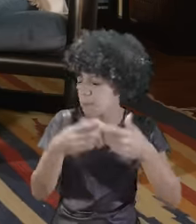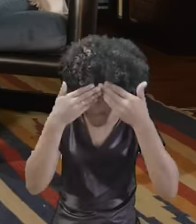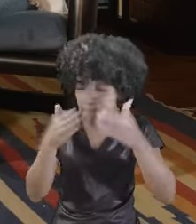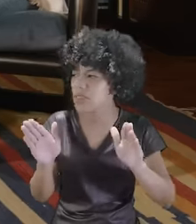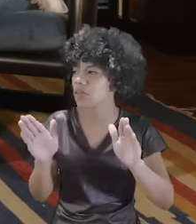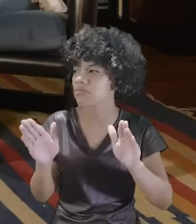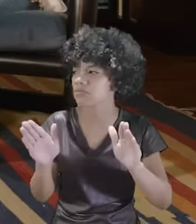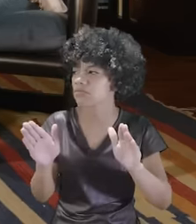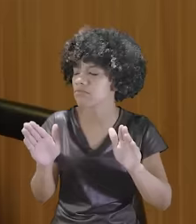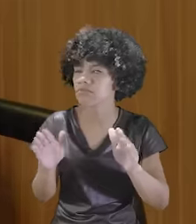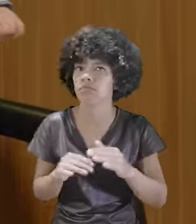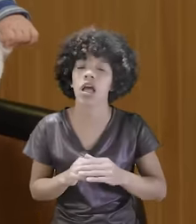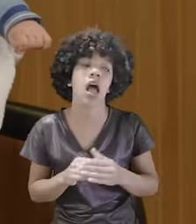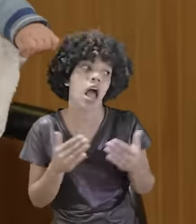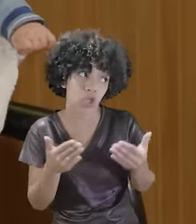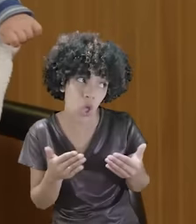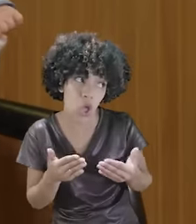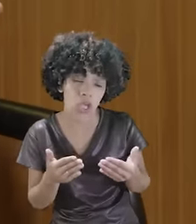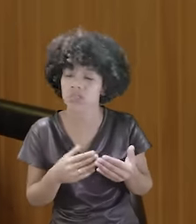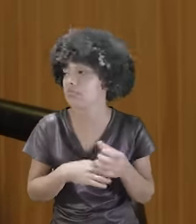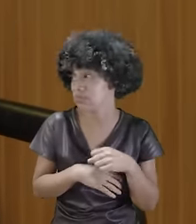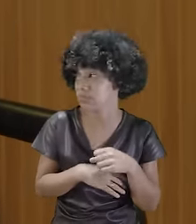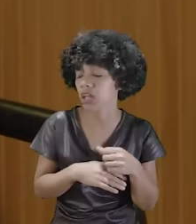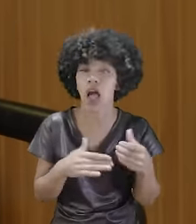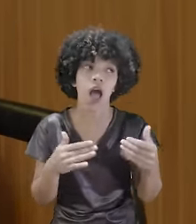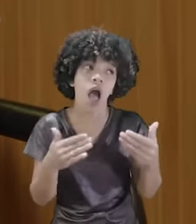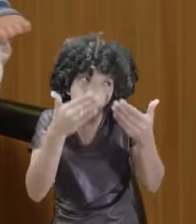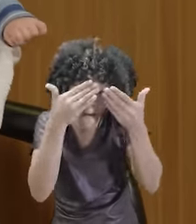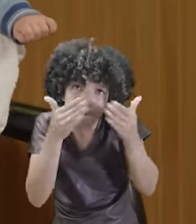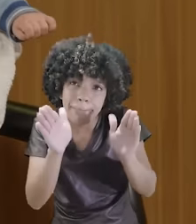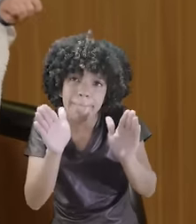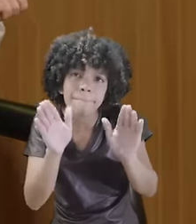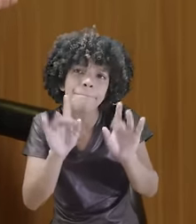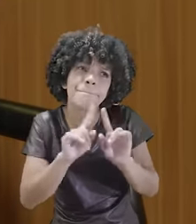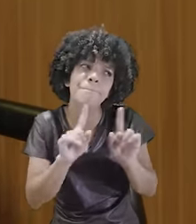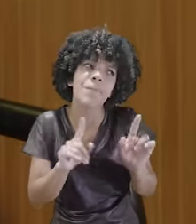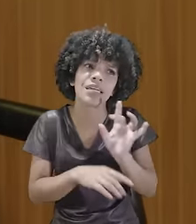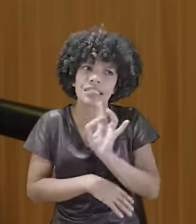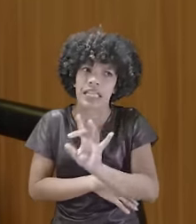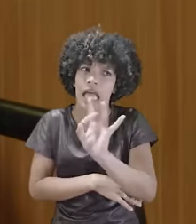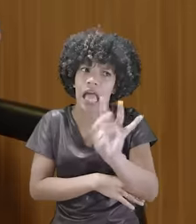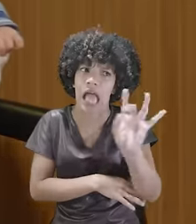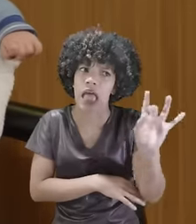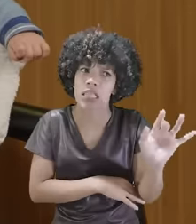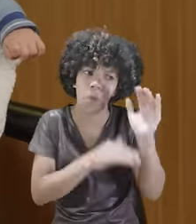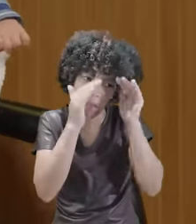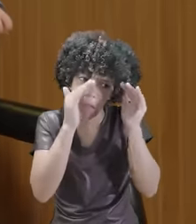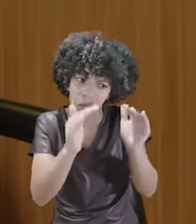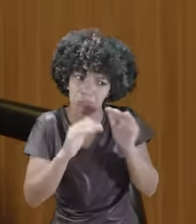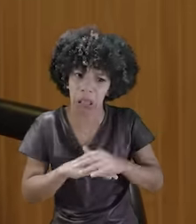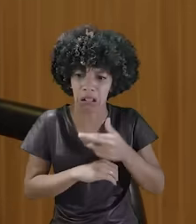cabeça lá Abril e Agora abriu mais assim que ela não tem vida dele tem